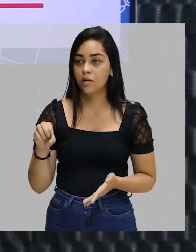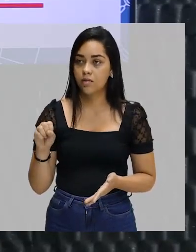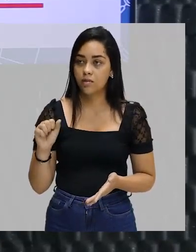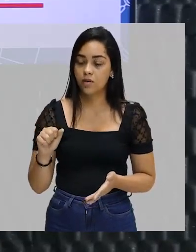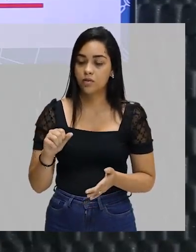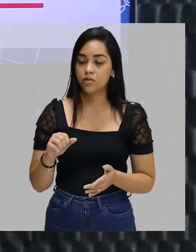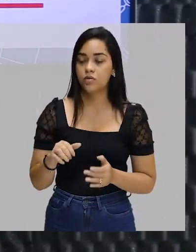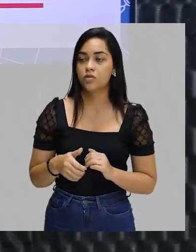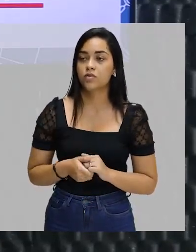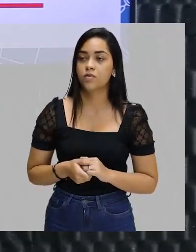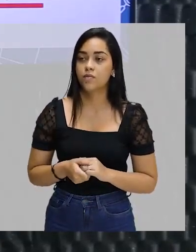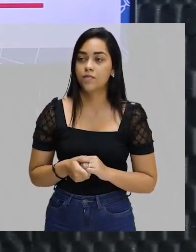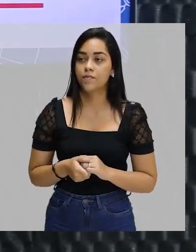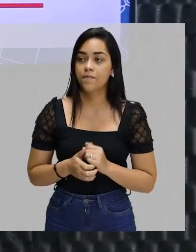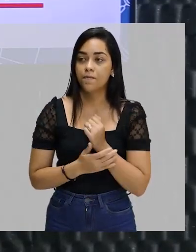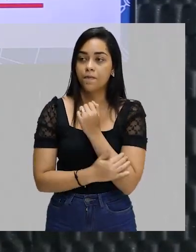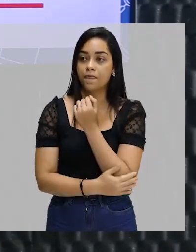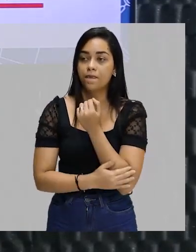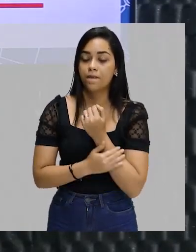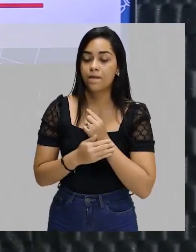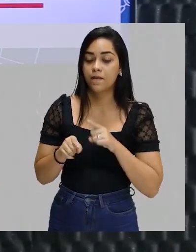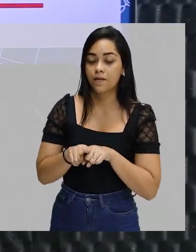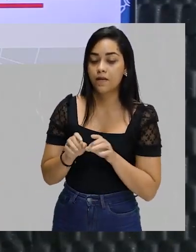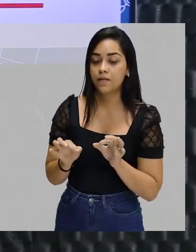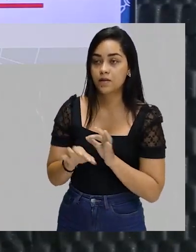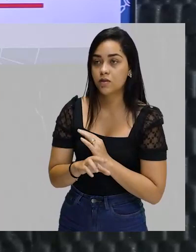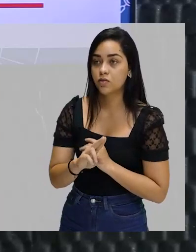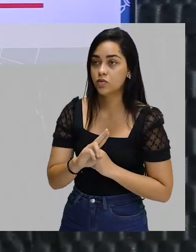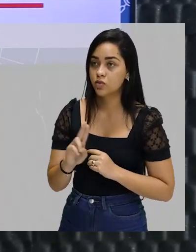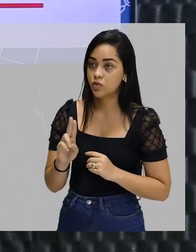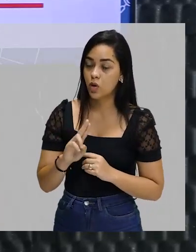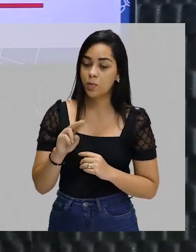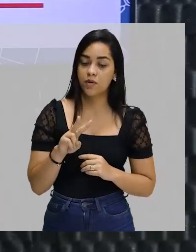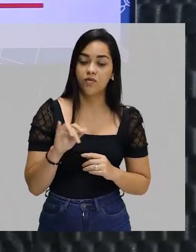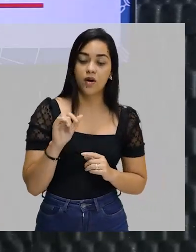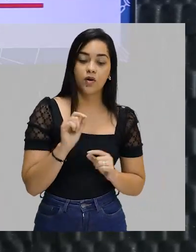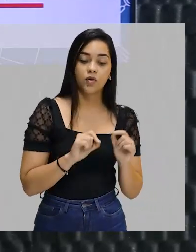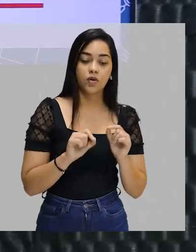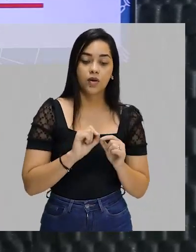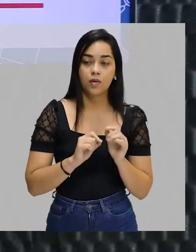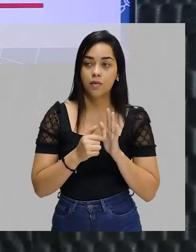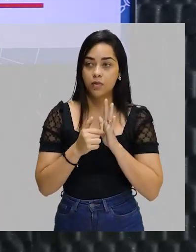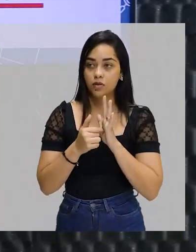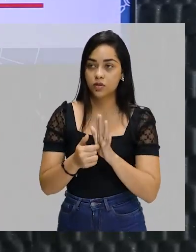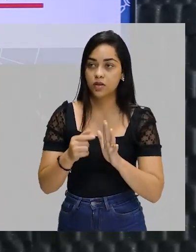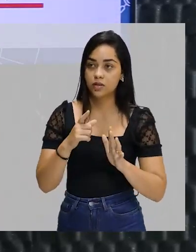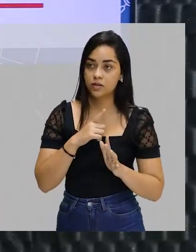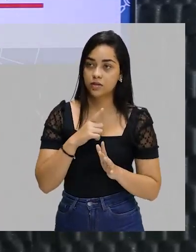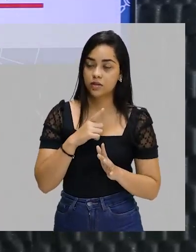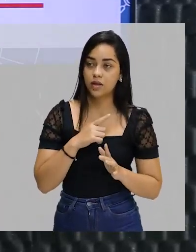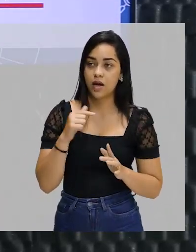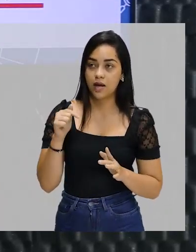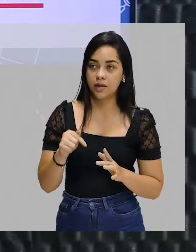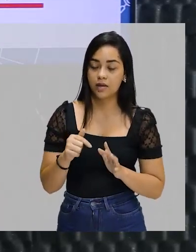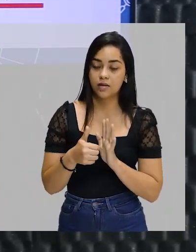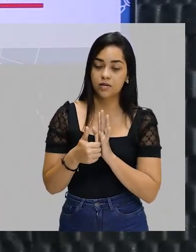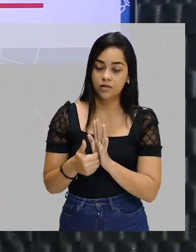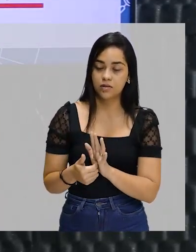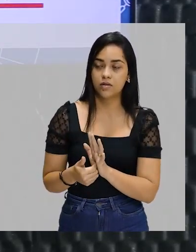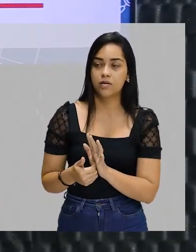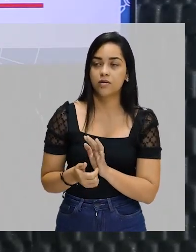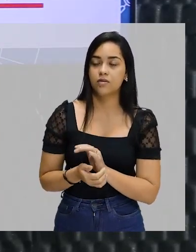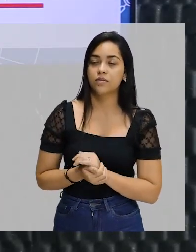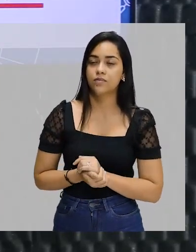cadeia principal. E a terminação do nome vai indicar a função a que esse